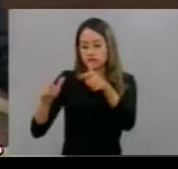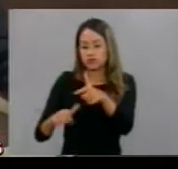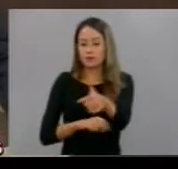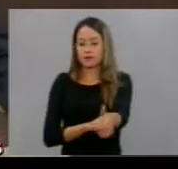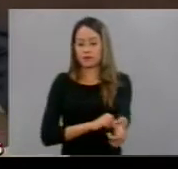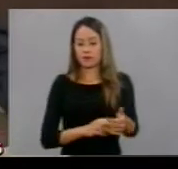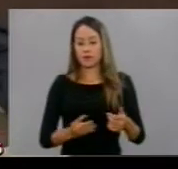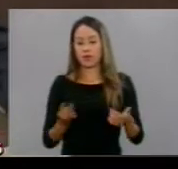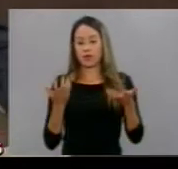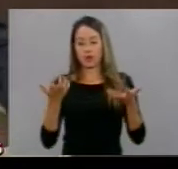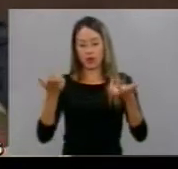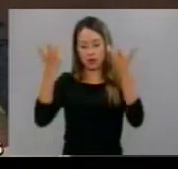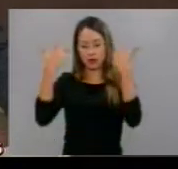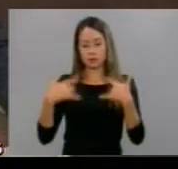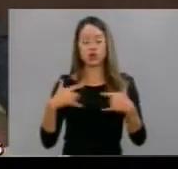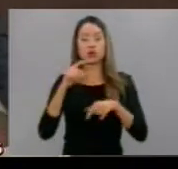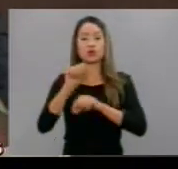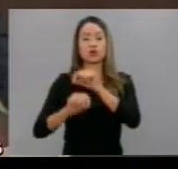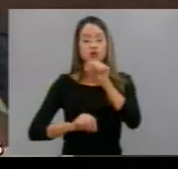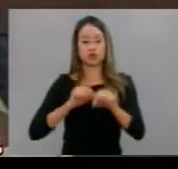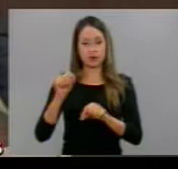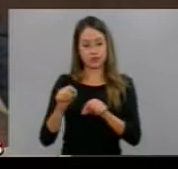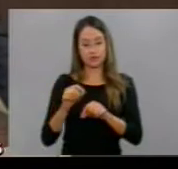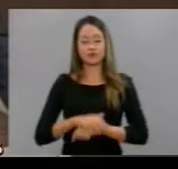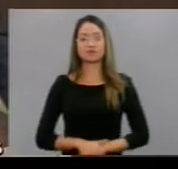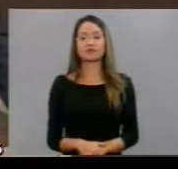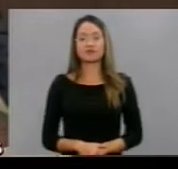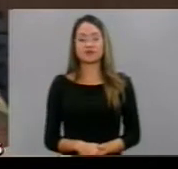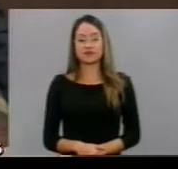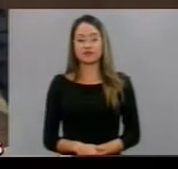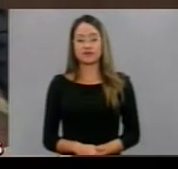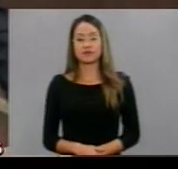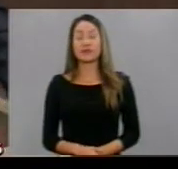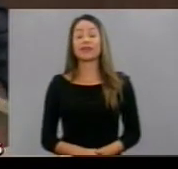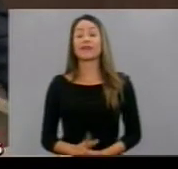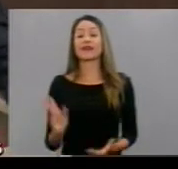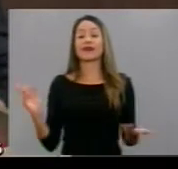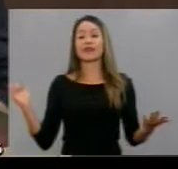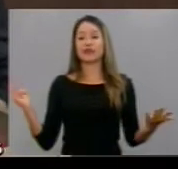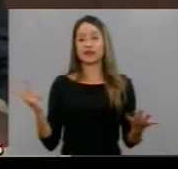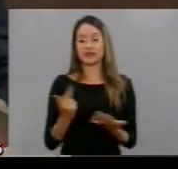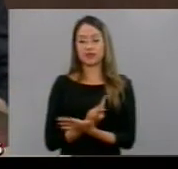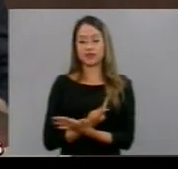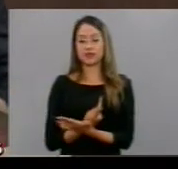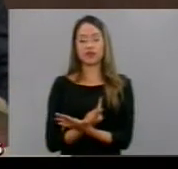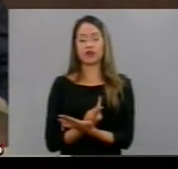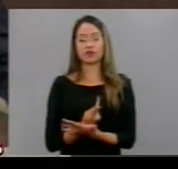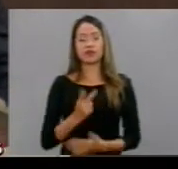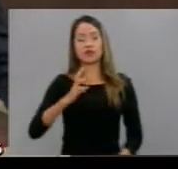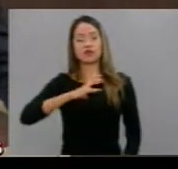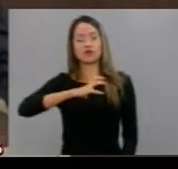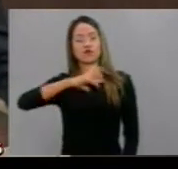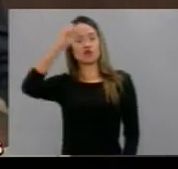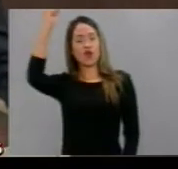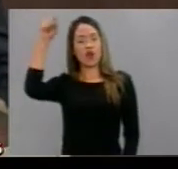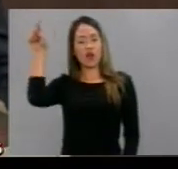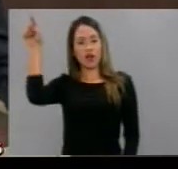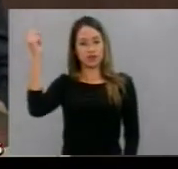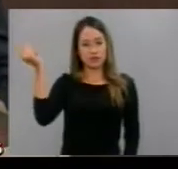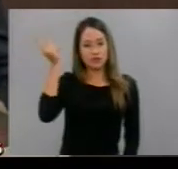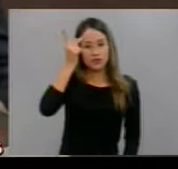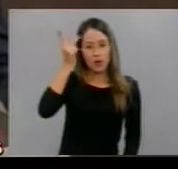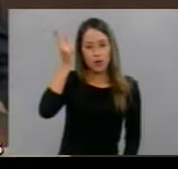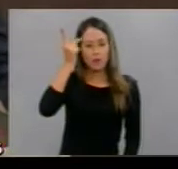eu queria falar do desalento, da abstenção que foi vitoriosa em São Paulo e Rio